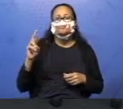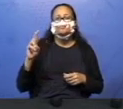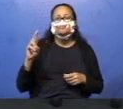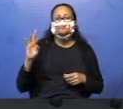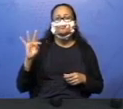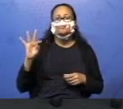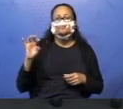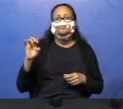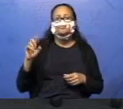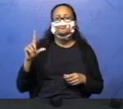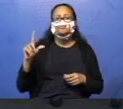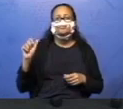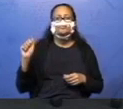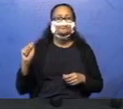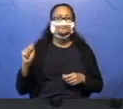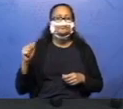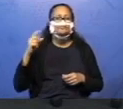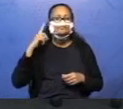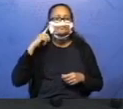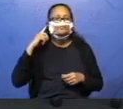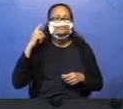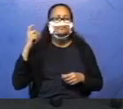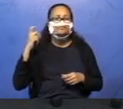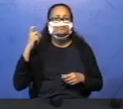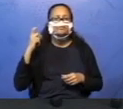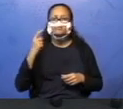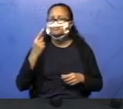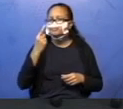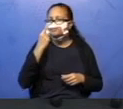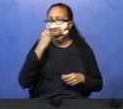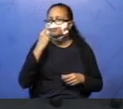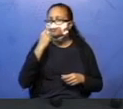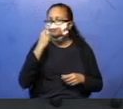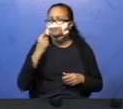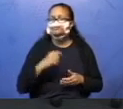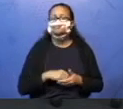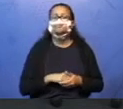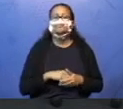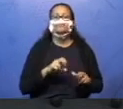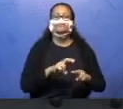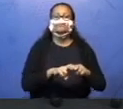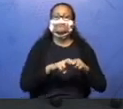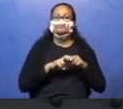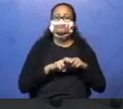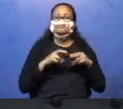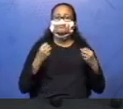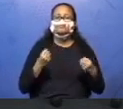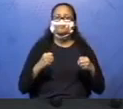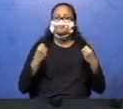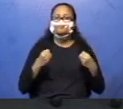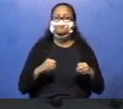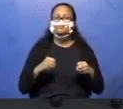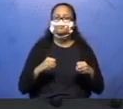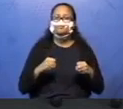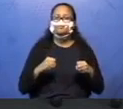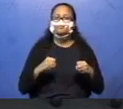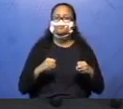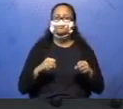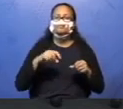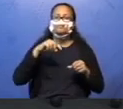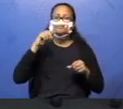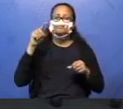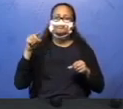Hortelã. Sentiu? O som saiu lá do narizinho. Por isso que eu preciso colocar o